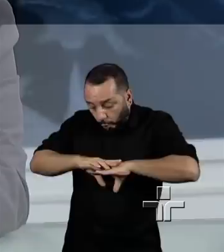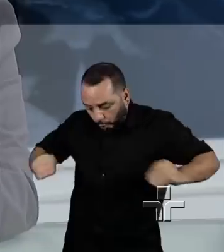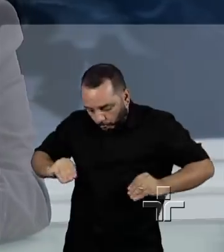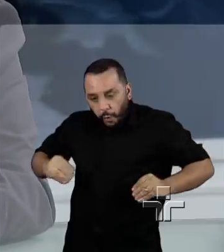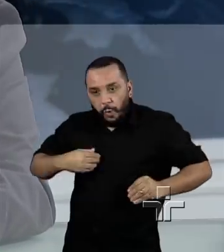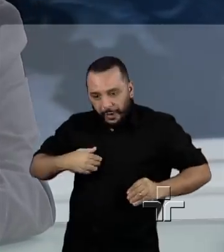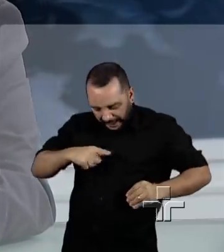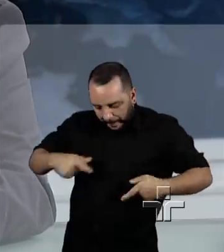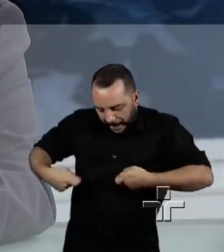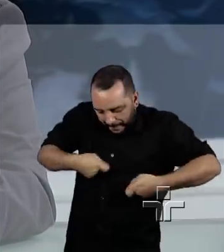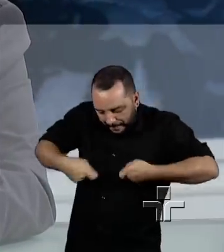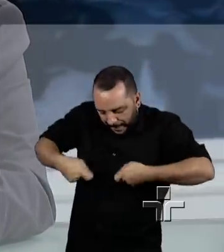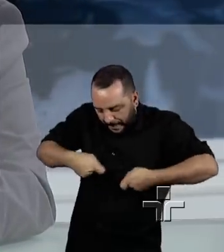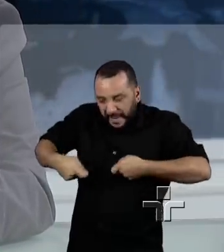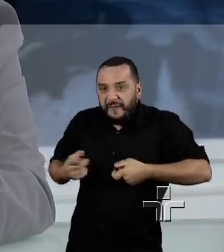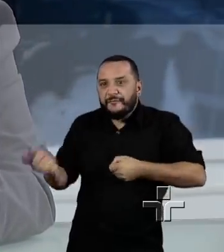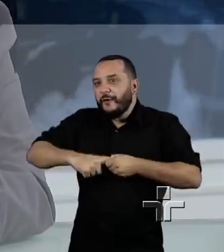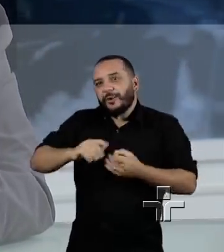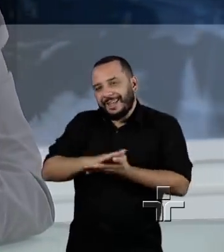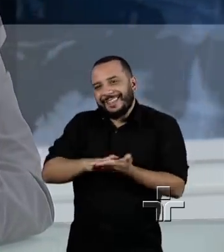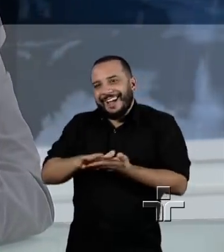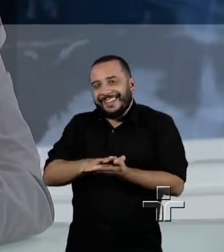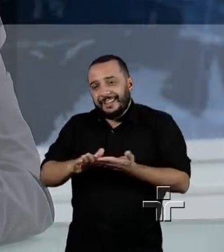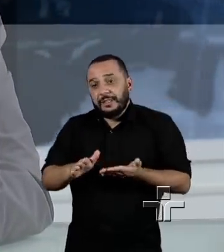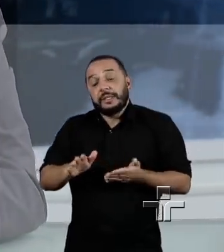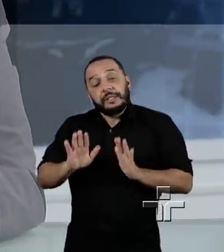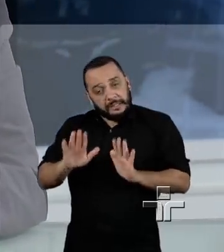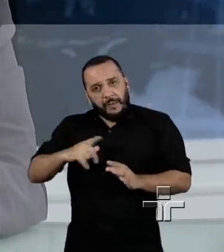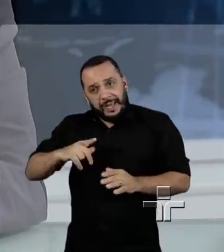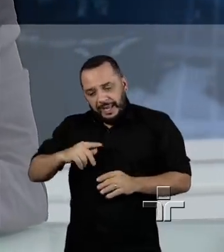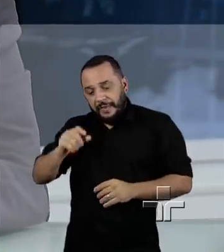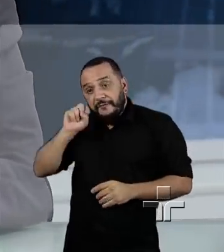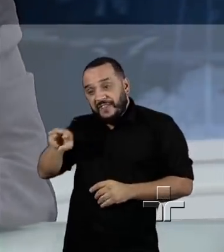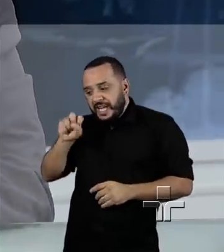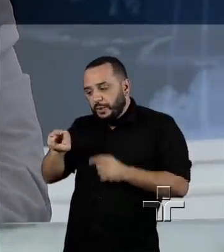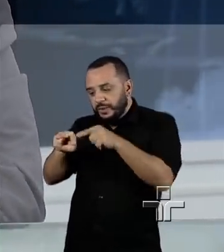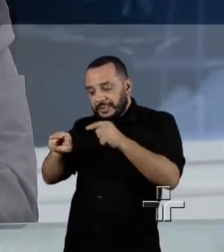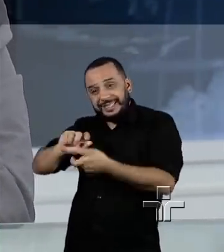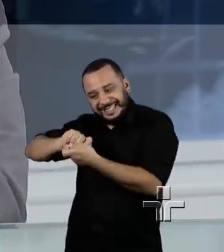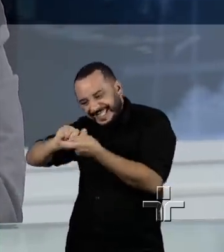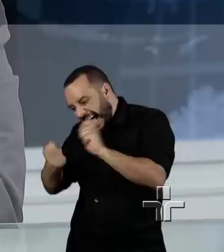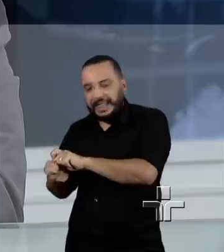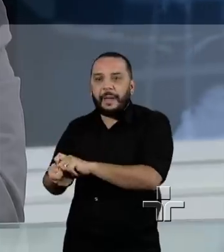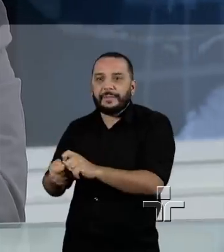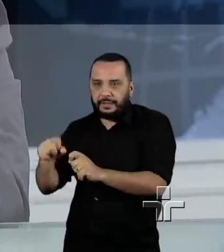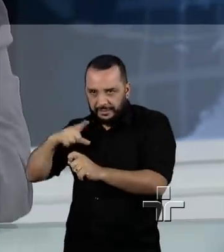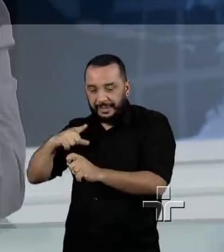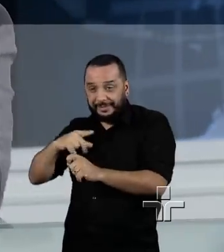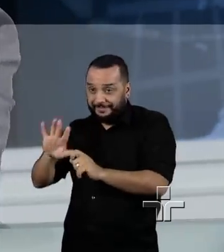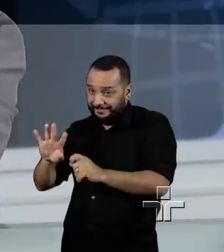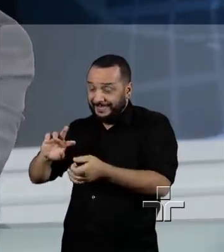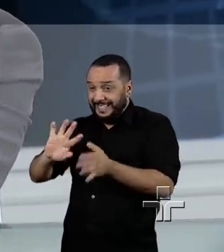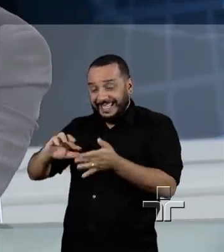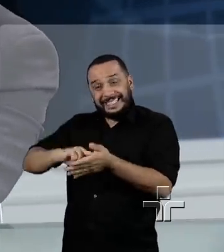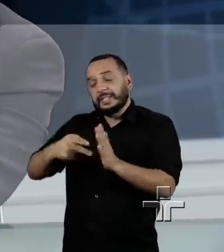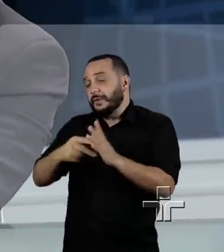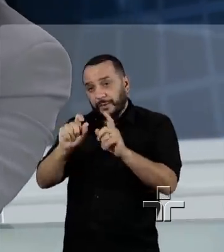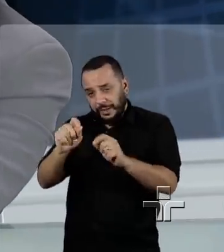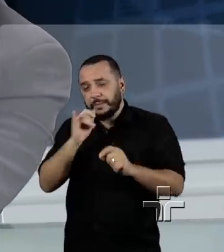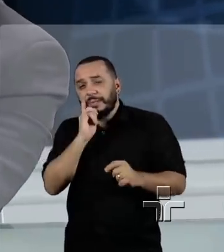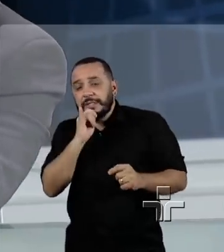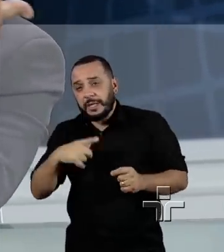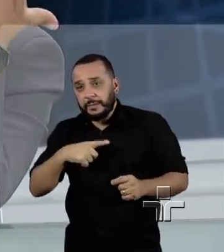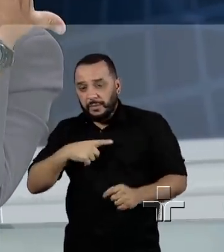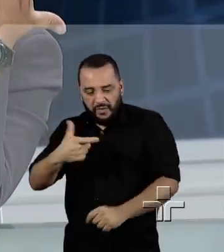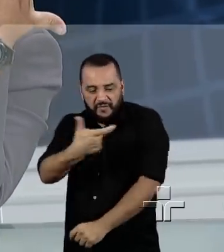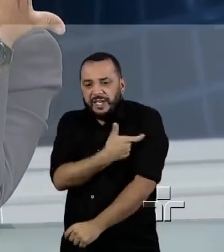seria autolimitado se ele não tivesse a capacidade de se reinventar. E essas reinvenções, por isso significa que se vacina baseado no tipo que está